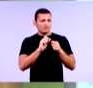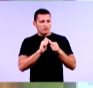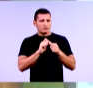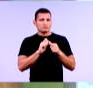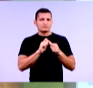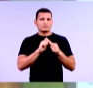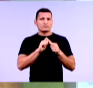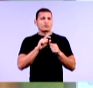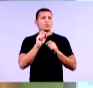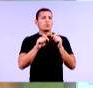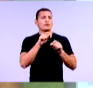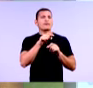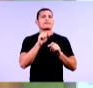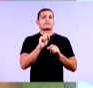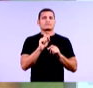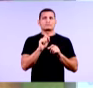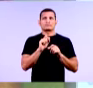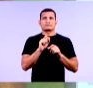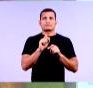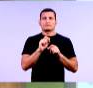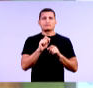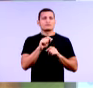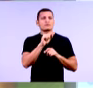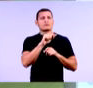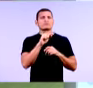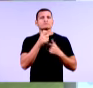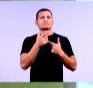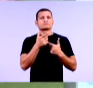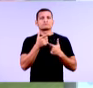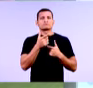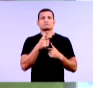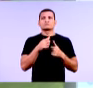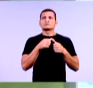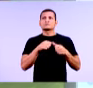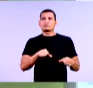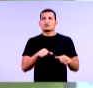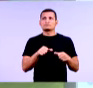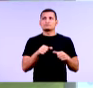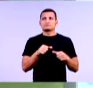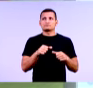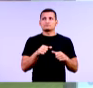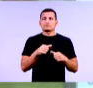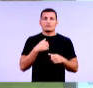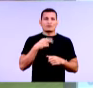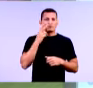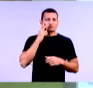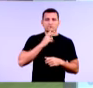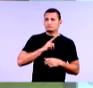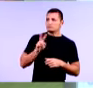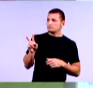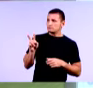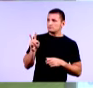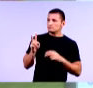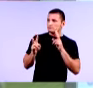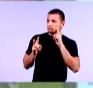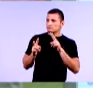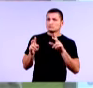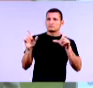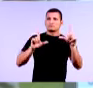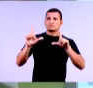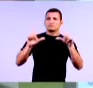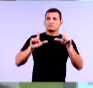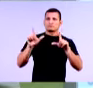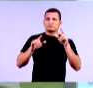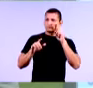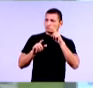faz, o que ele é e como é que ele está em determinado momento, qualquer que seja o objeto. Se eu olhar aqui para o lado e ver essa televisão aqui, eu